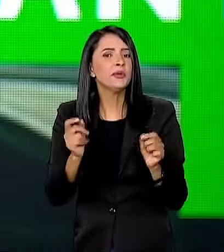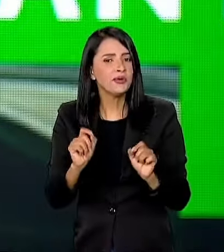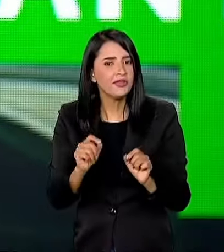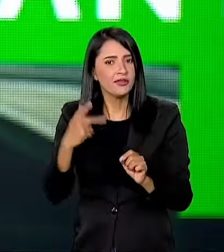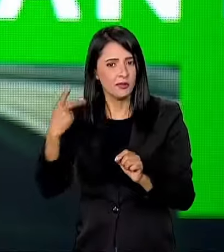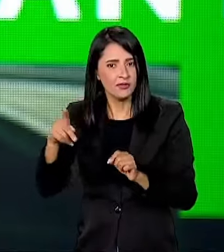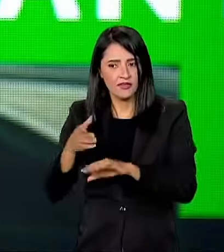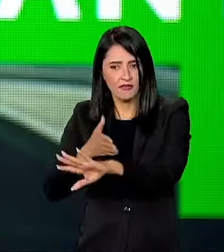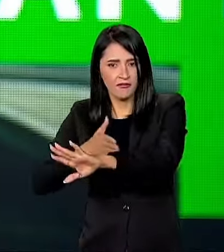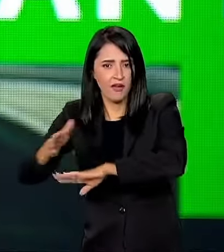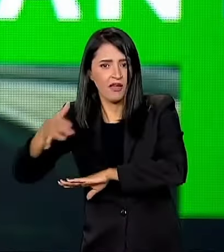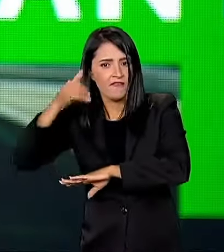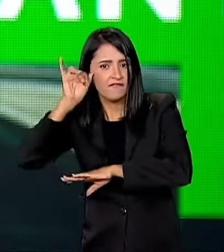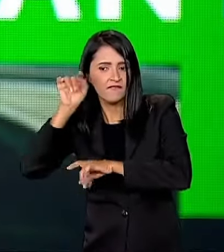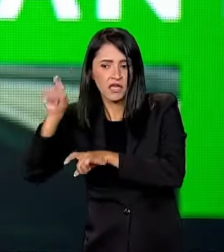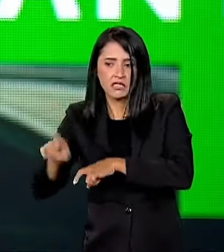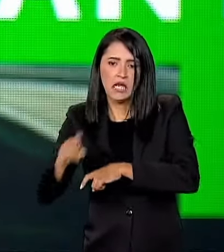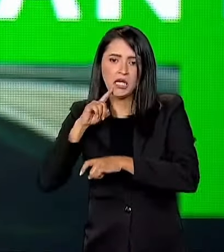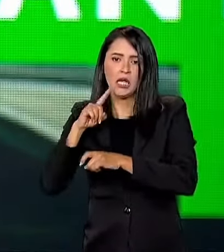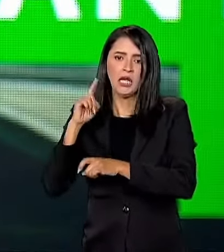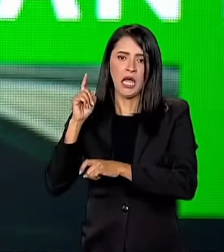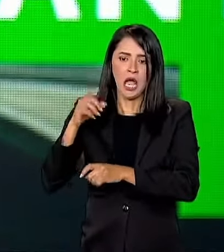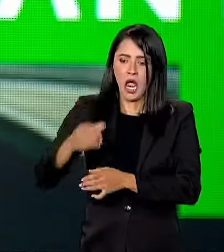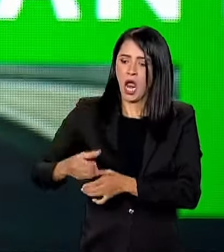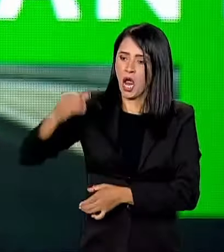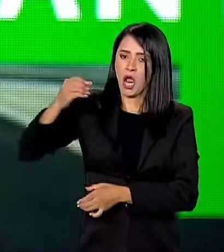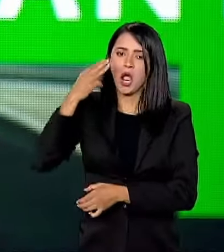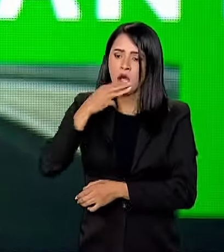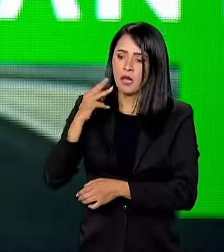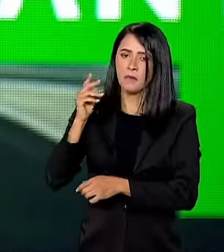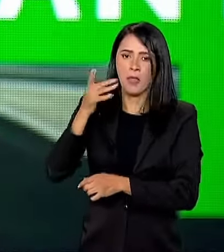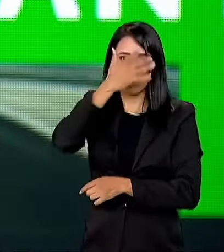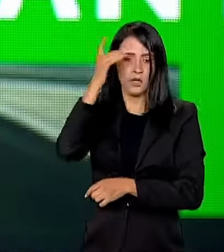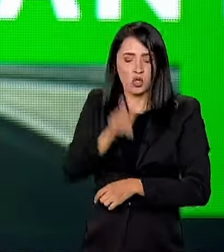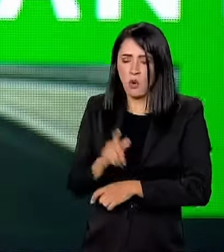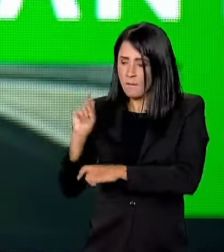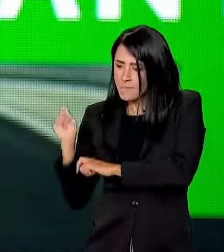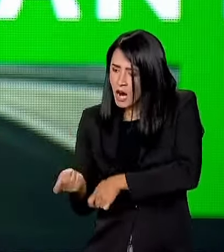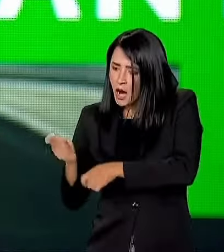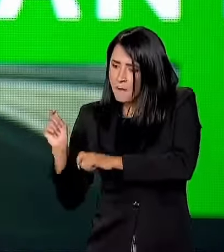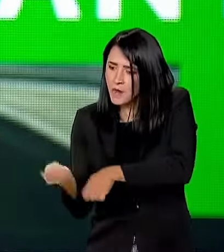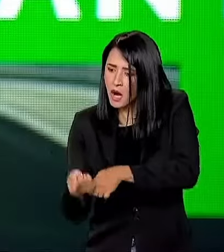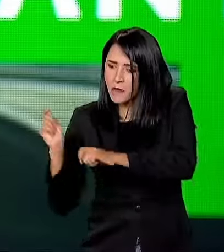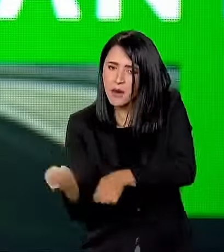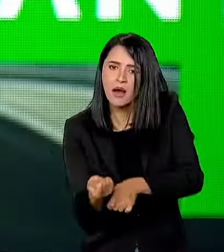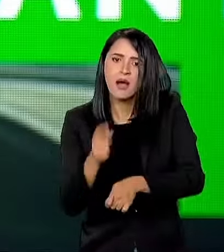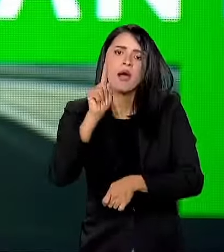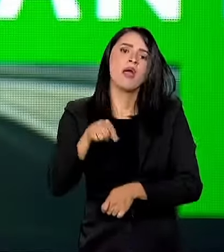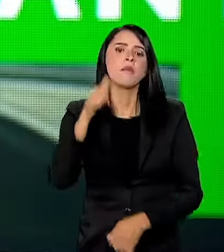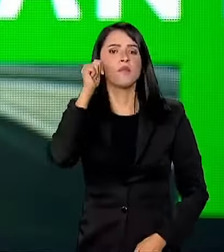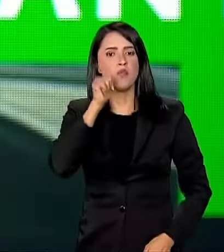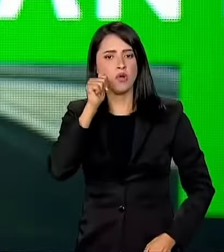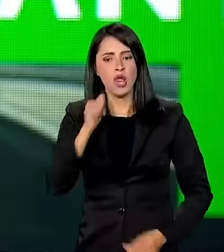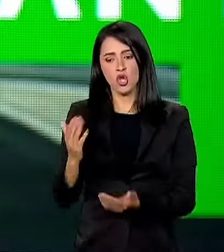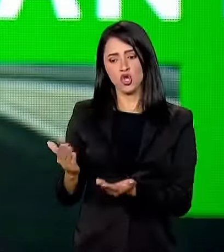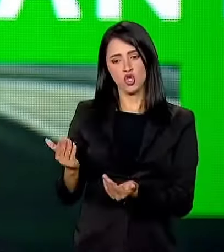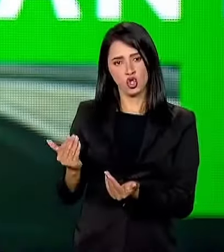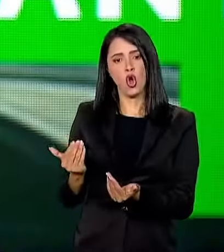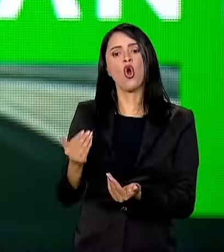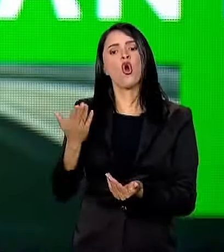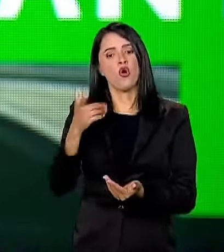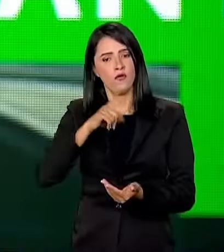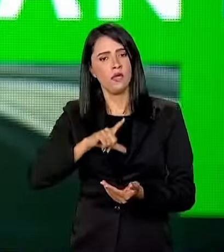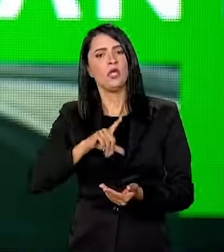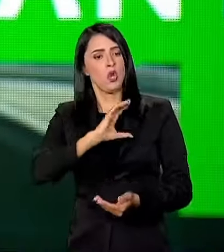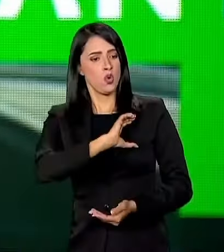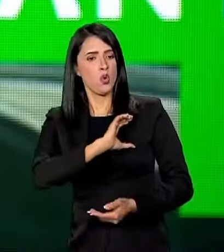está cortando cana-de-açúcar, a pessoa que está cortando cana-de-açúcar normalmente é uma mulher jovem, bem formada, com